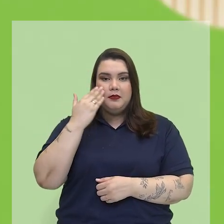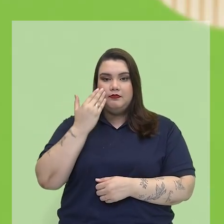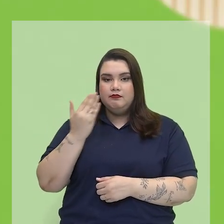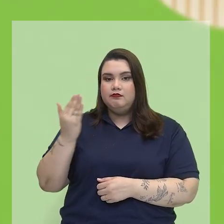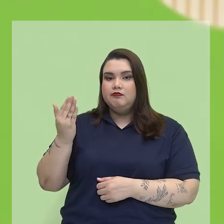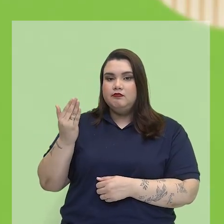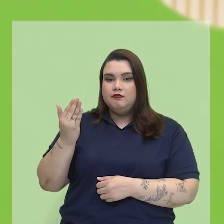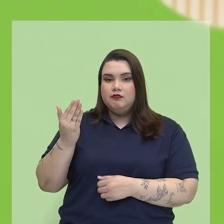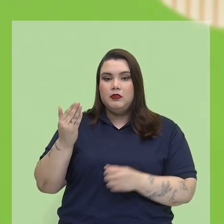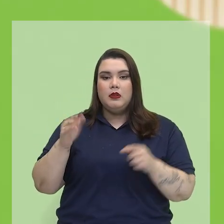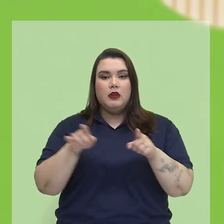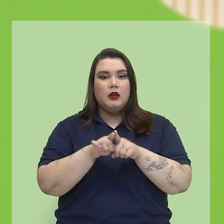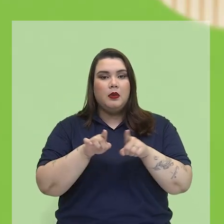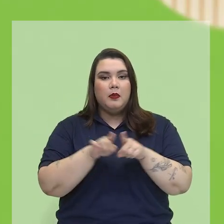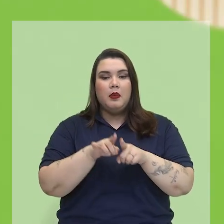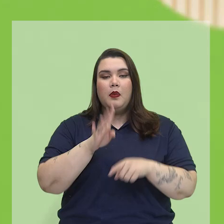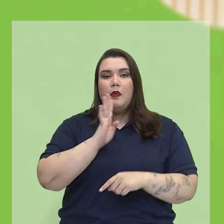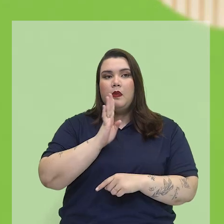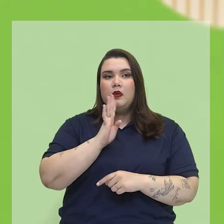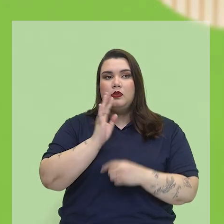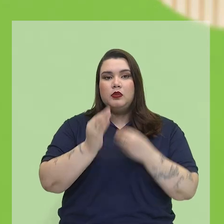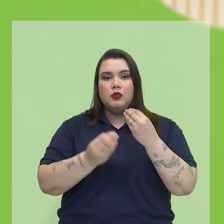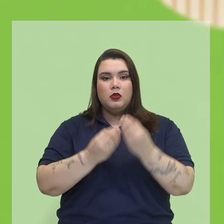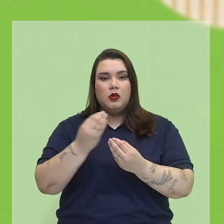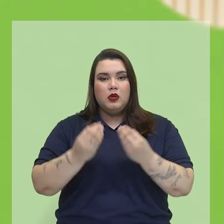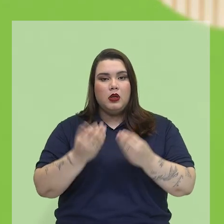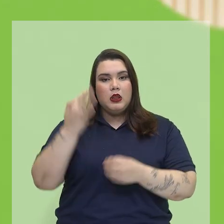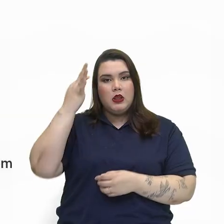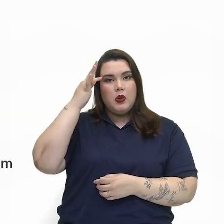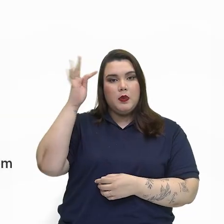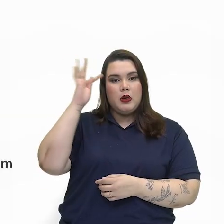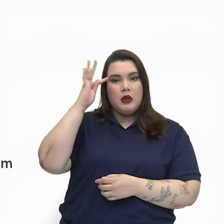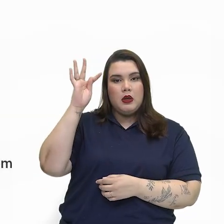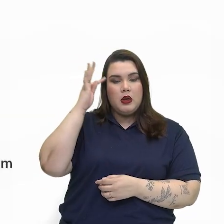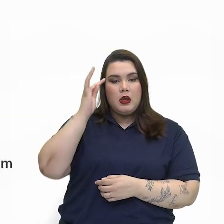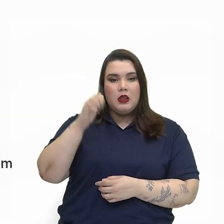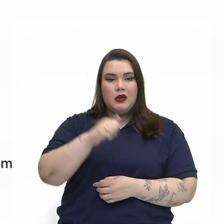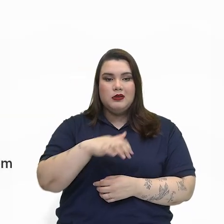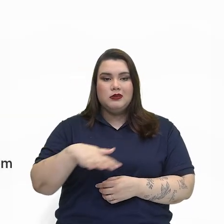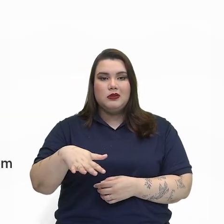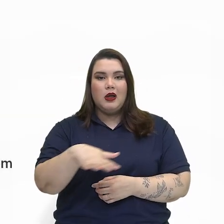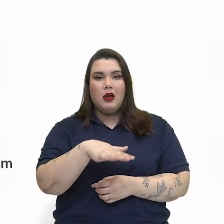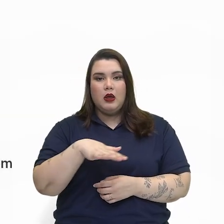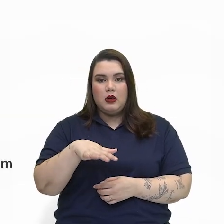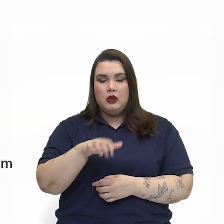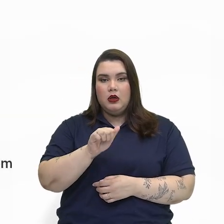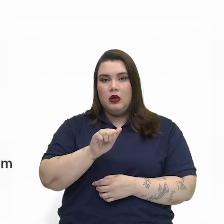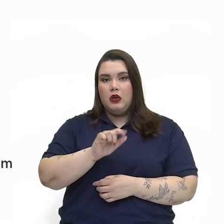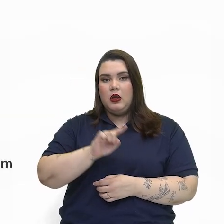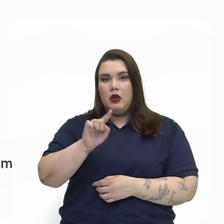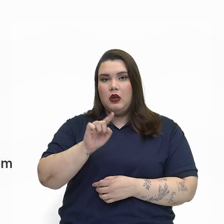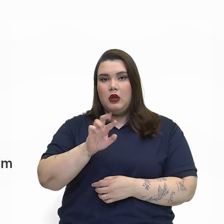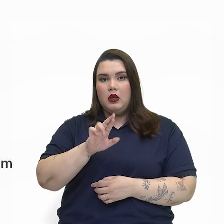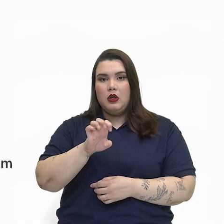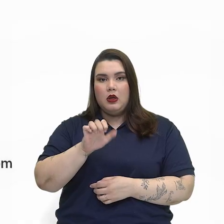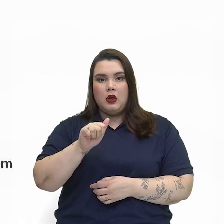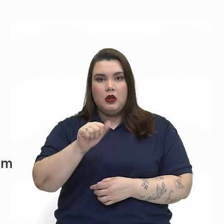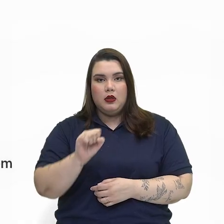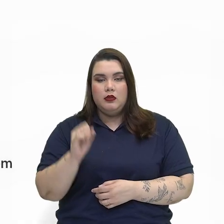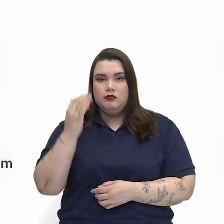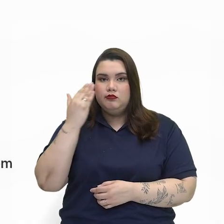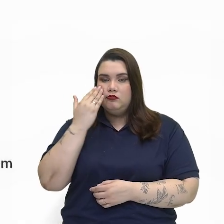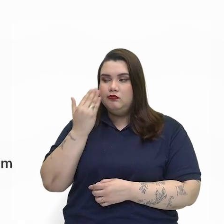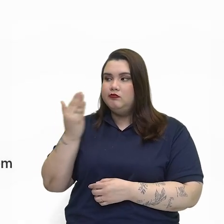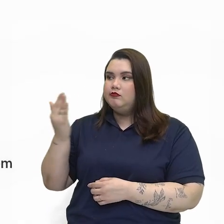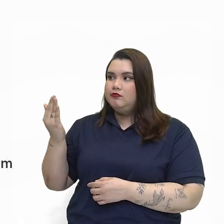né? Que é também conhecida aí como lei das áreas. Olha só, então, aí tem a ilustração